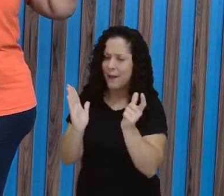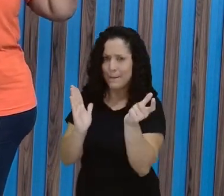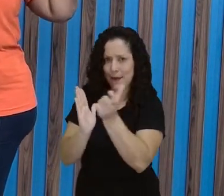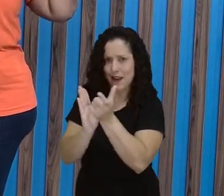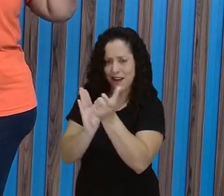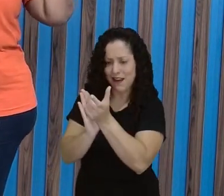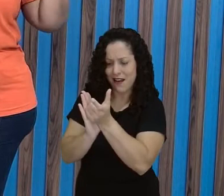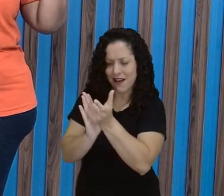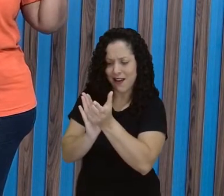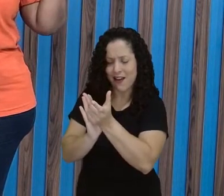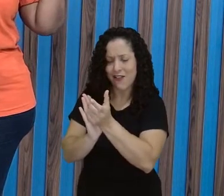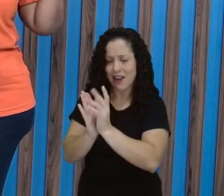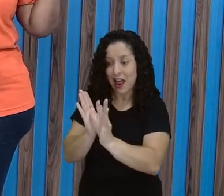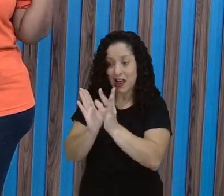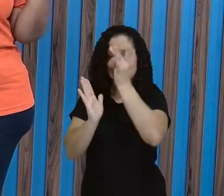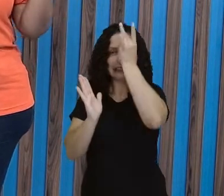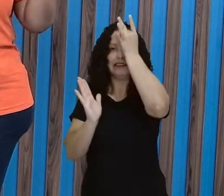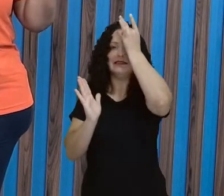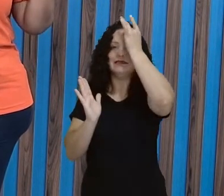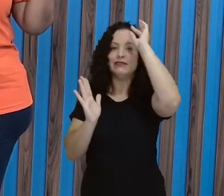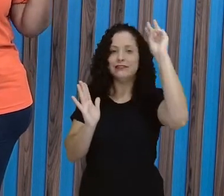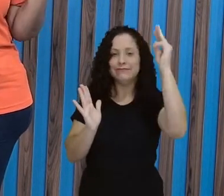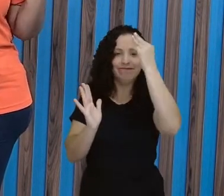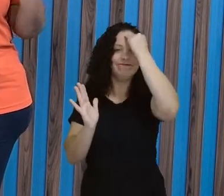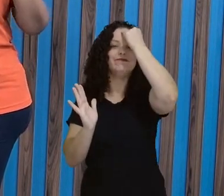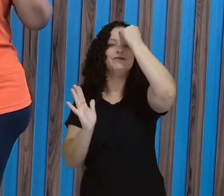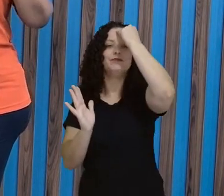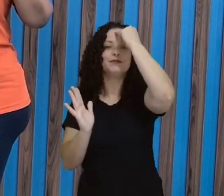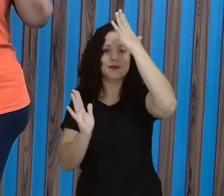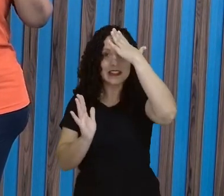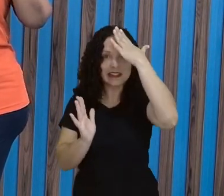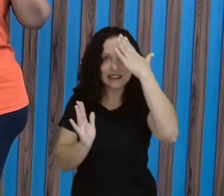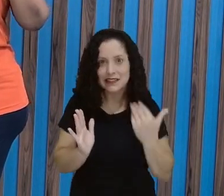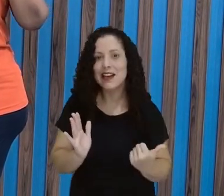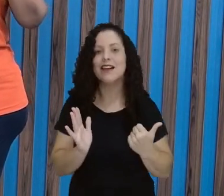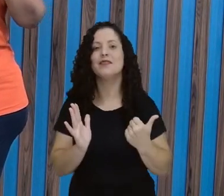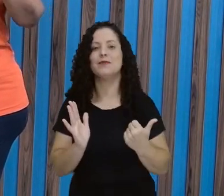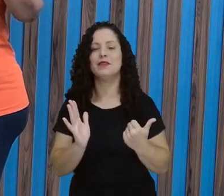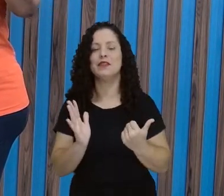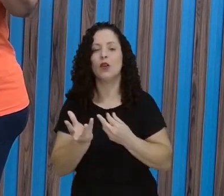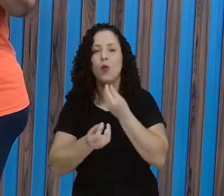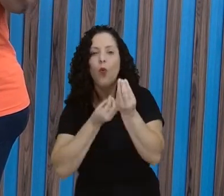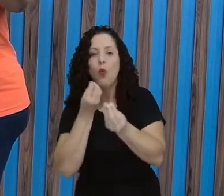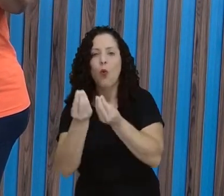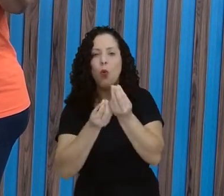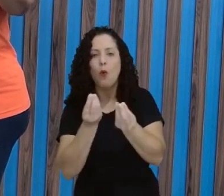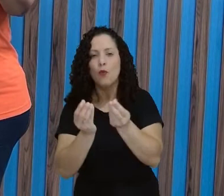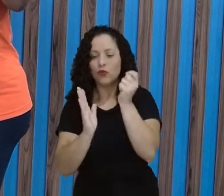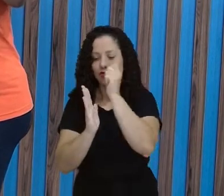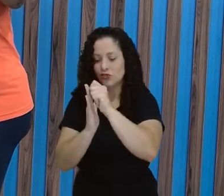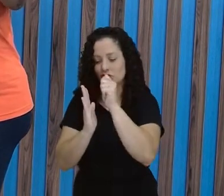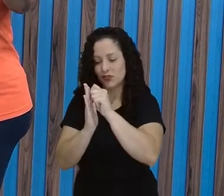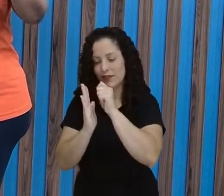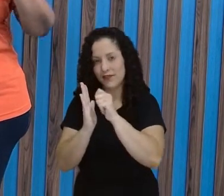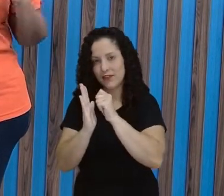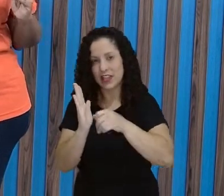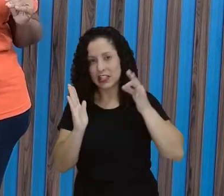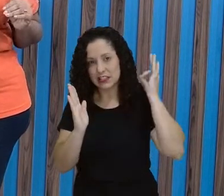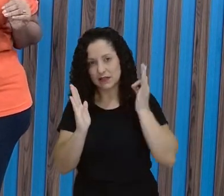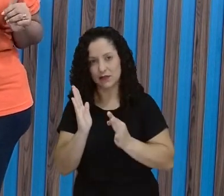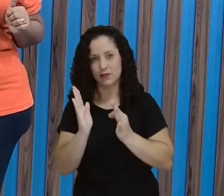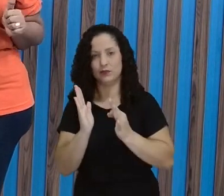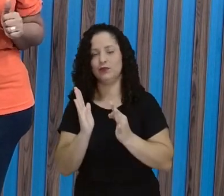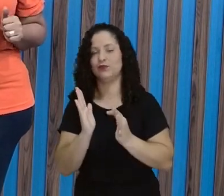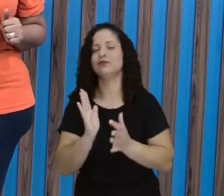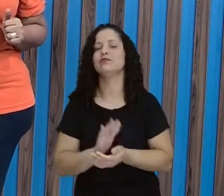ficando na nossa mente. A gente vai sabendo a ortografia correta